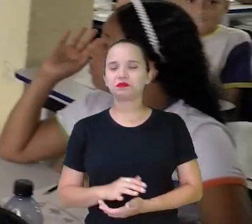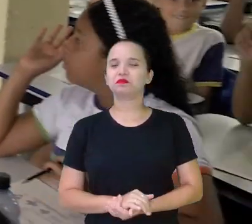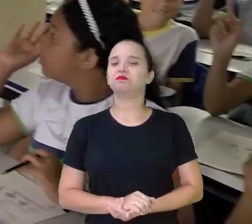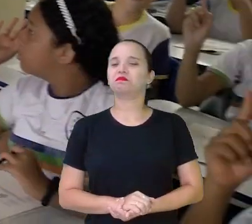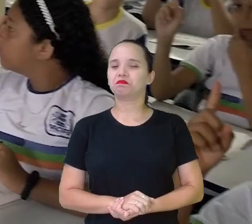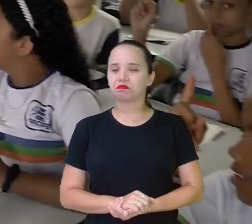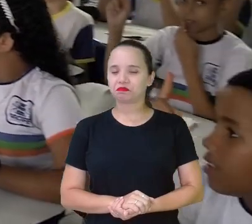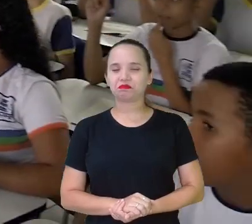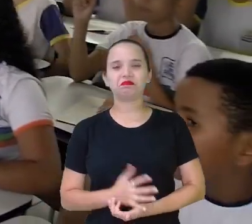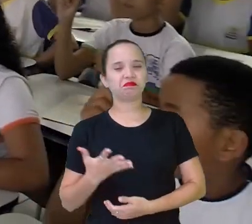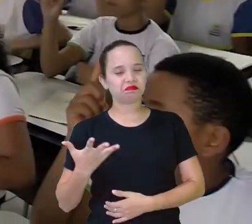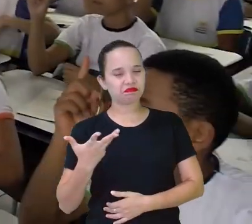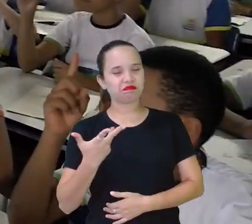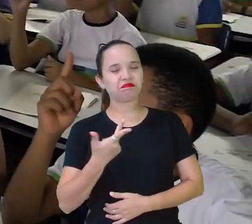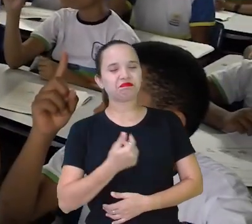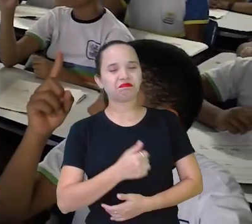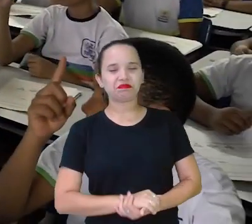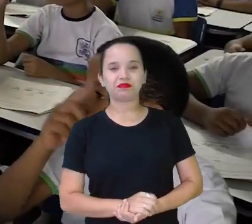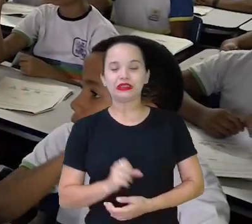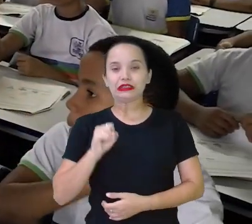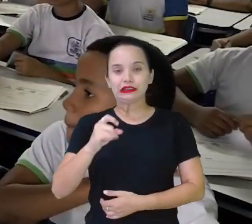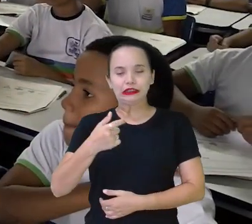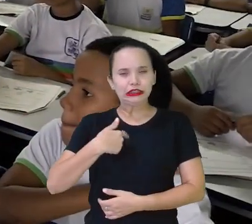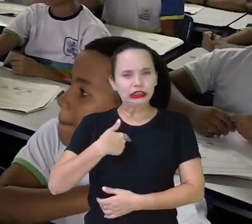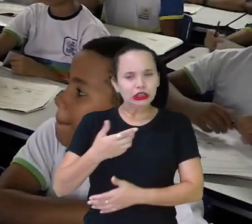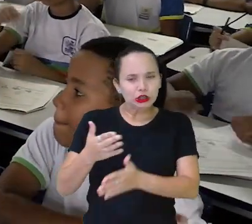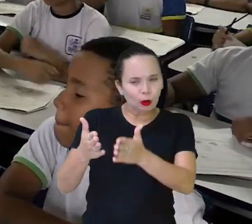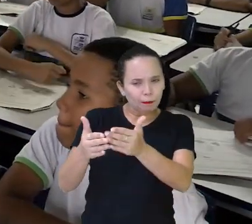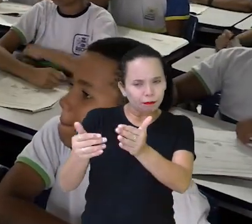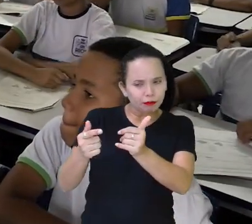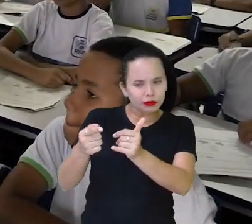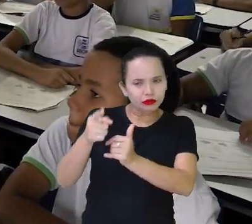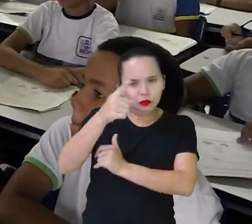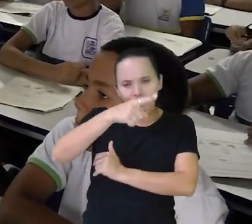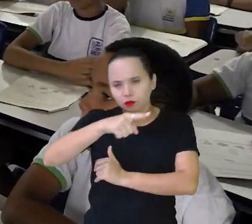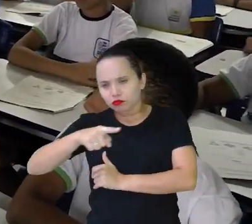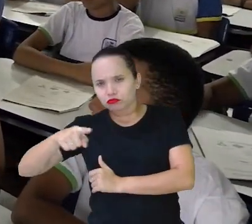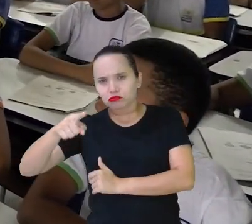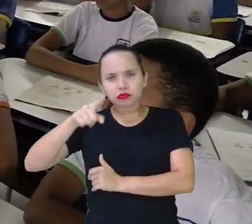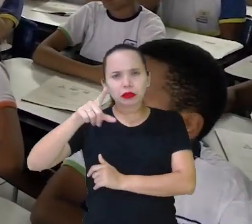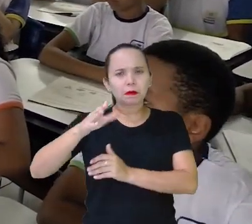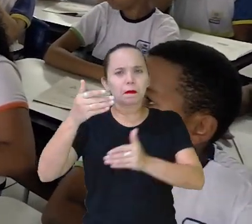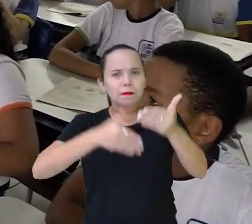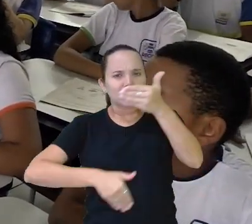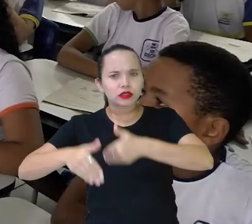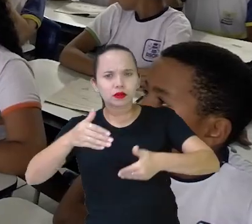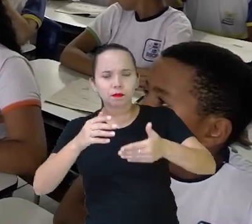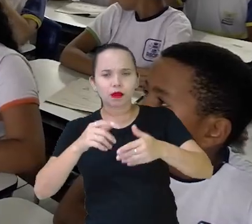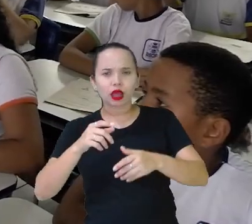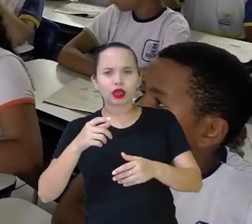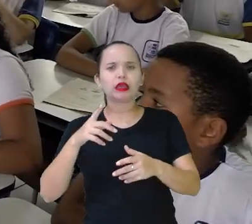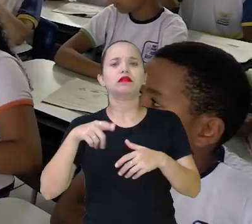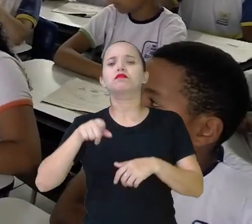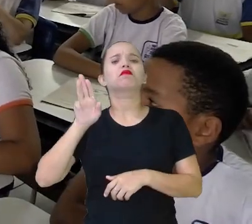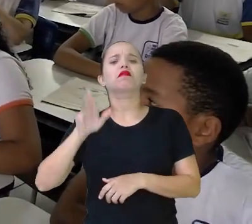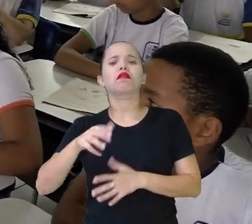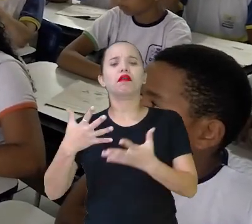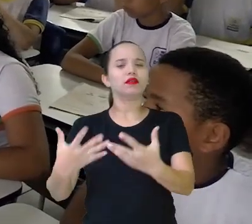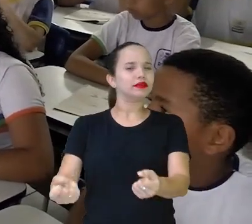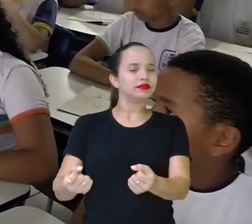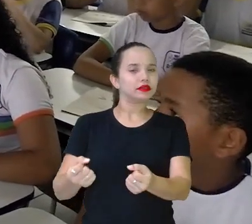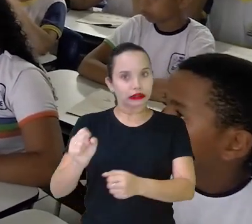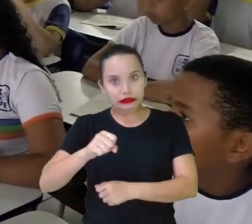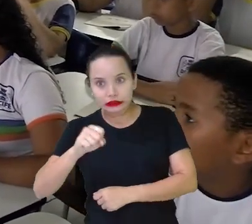Eita, que maravilha! E se eu pedisse alguém para participar da aula? Alguém toparia?